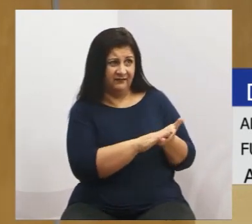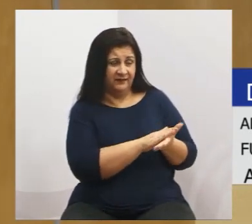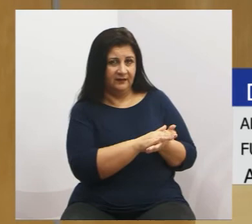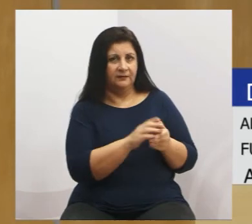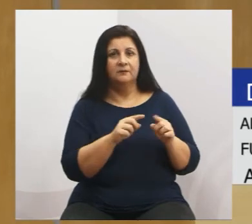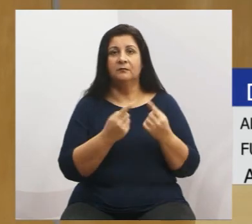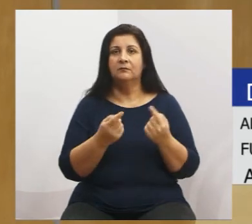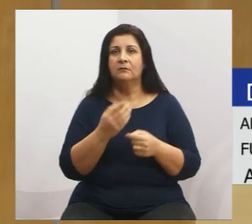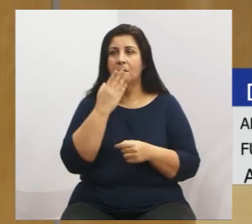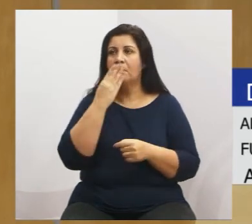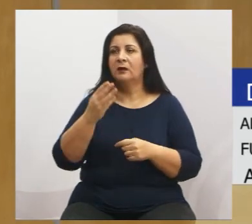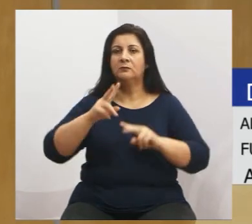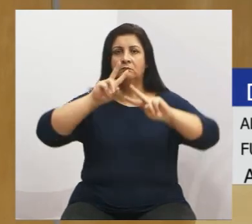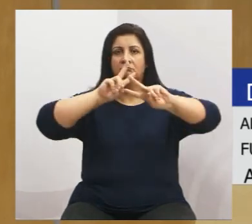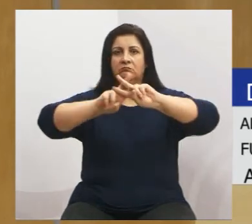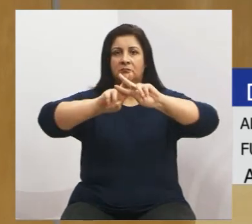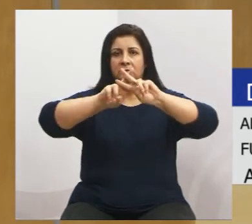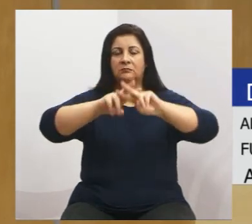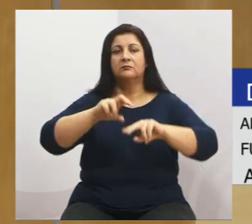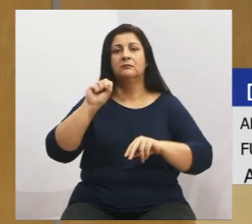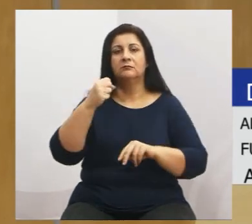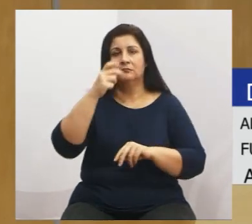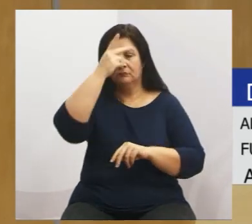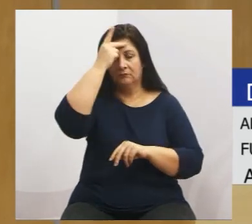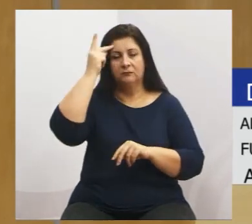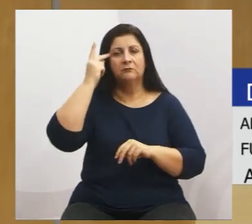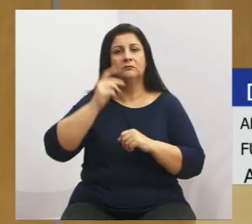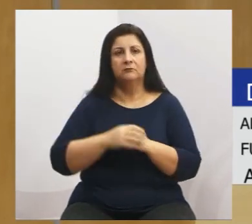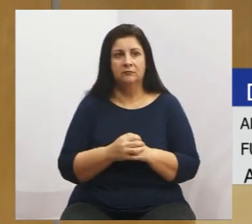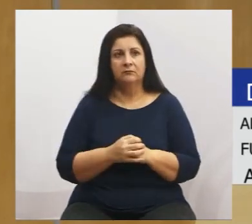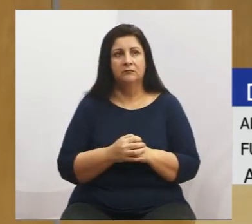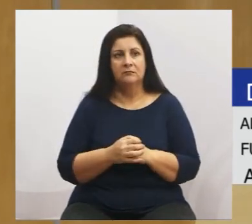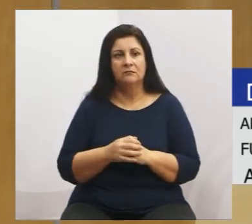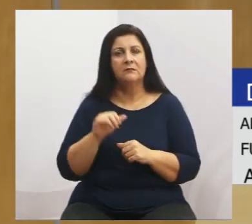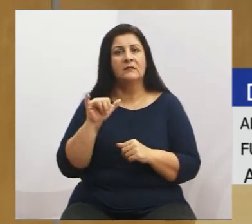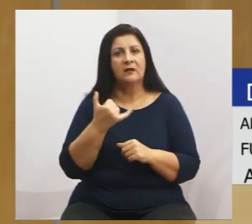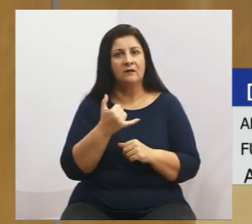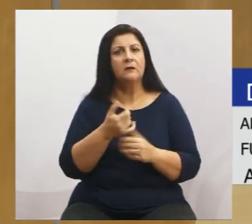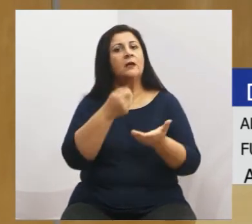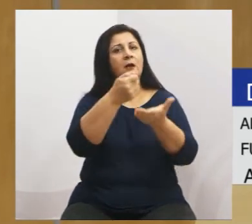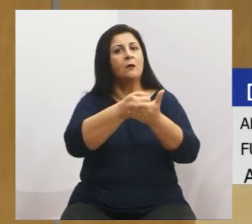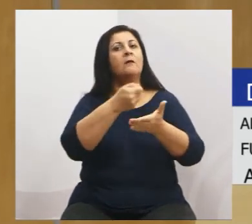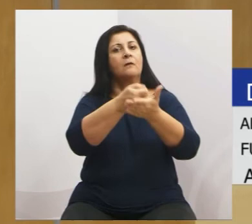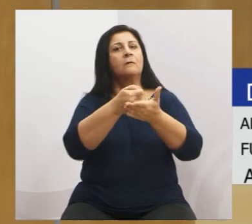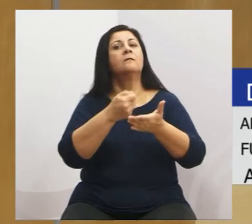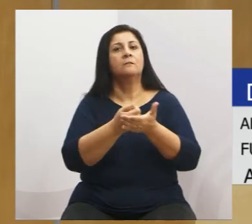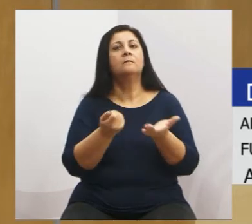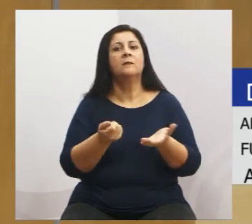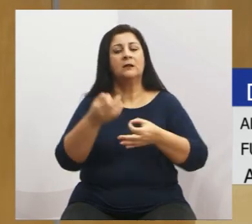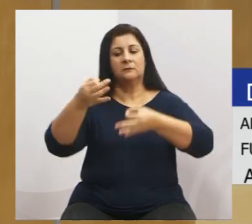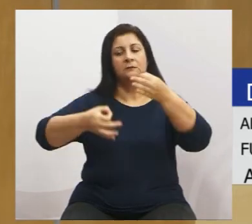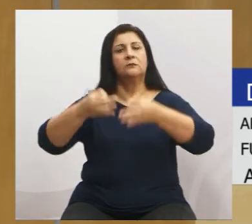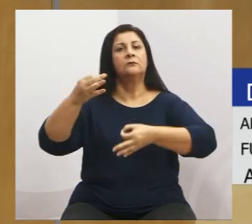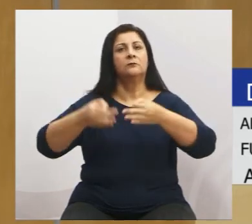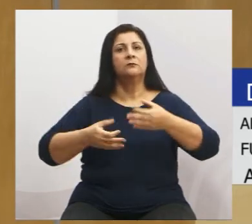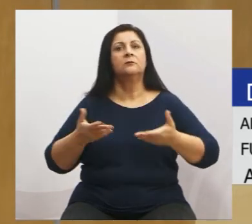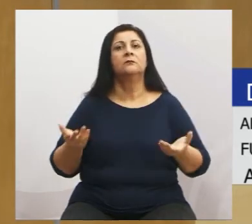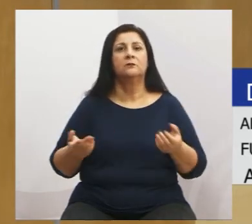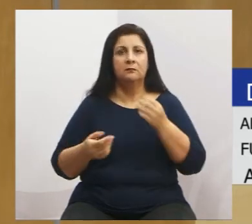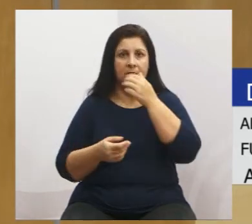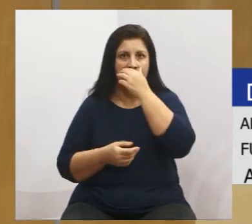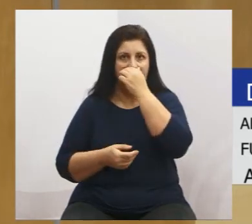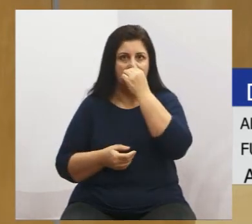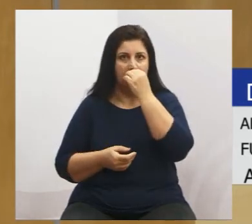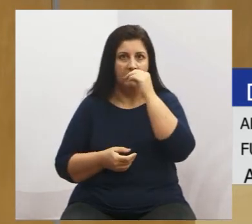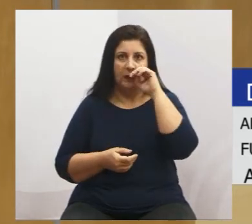de 8 pessoas. E aí, vou aproveitar, deixa para fazer uma cobrança explícita ao Poder Judiciário.